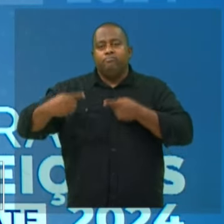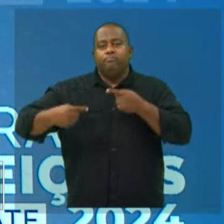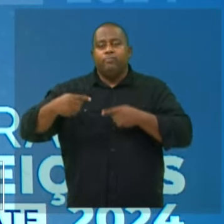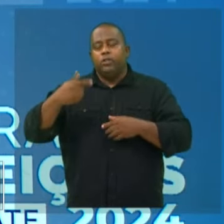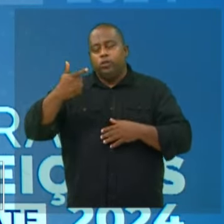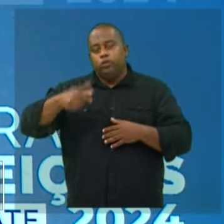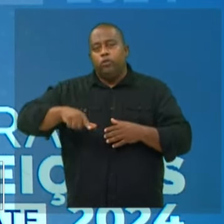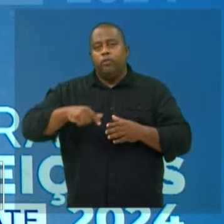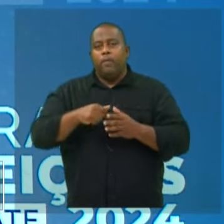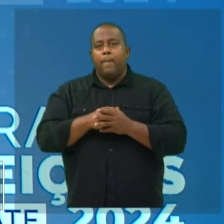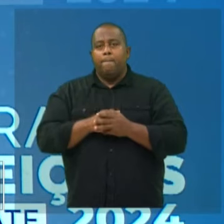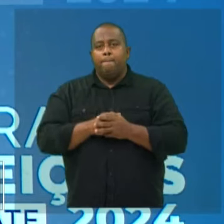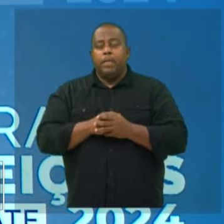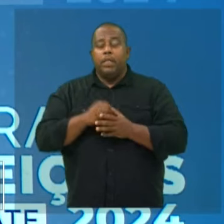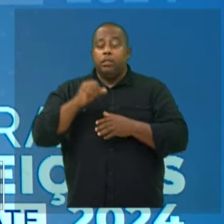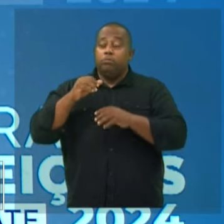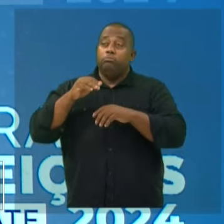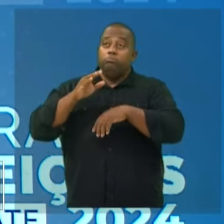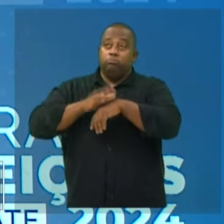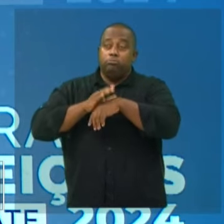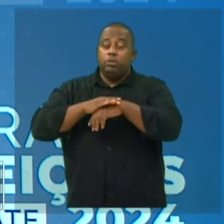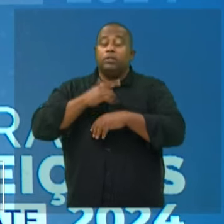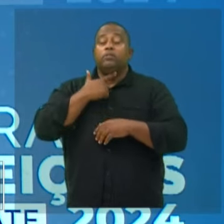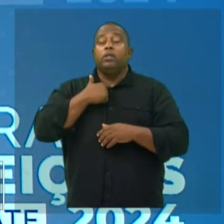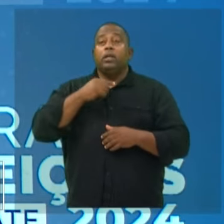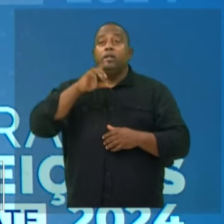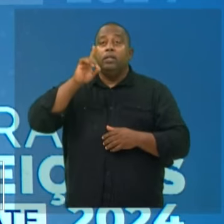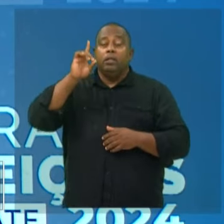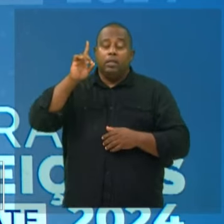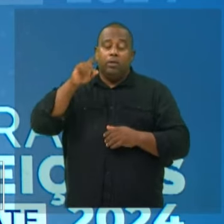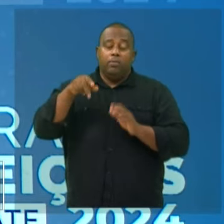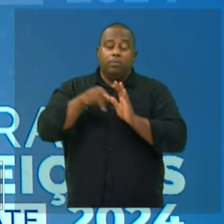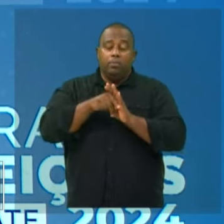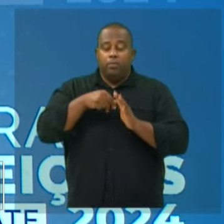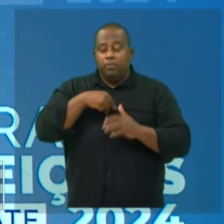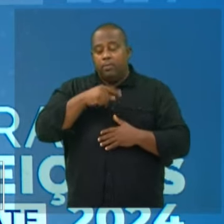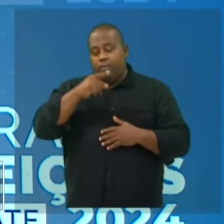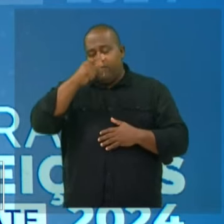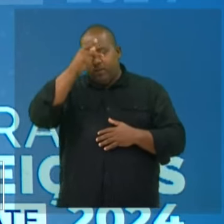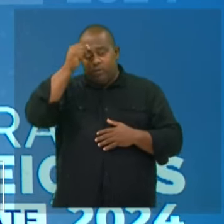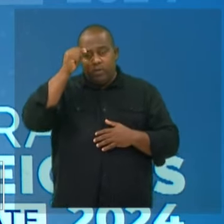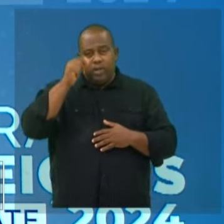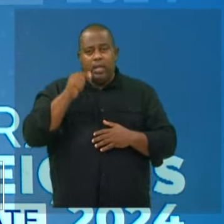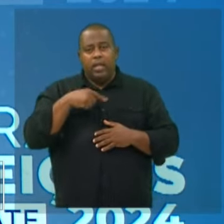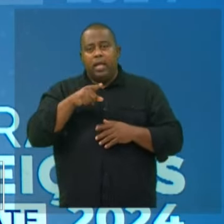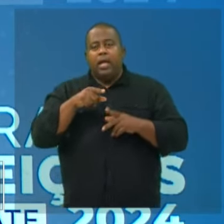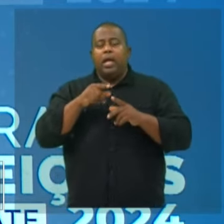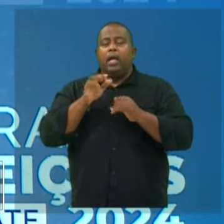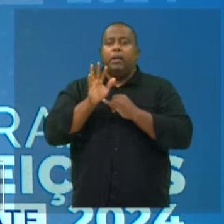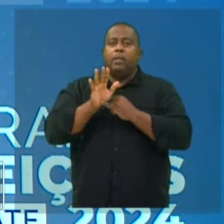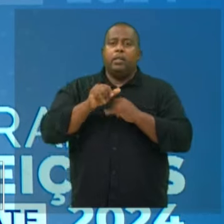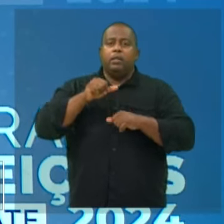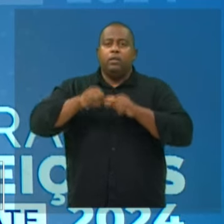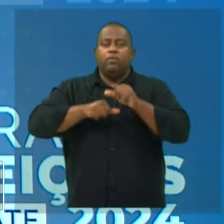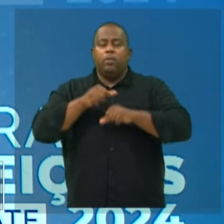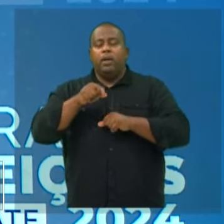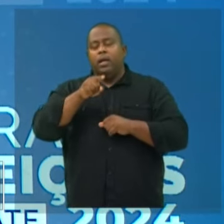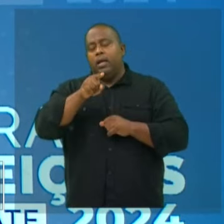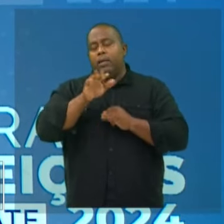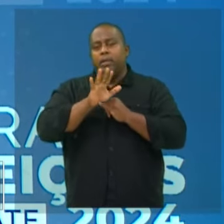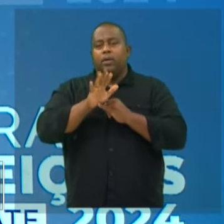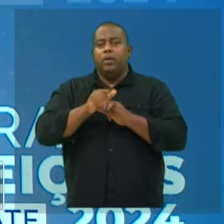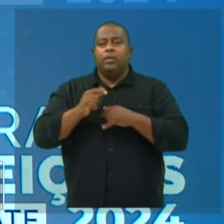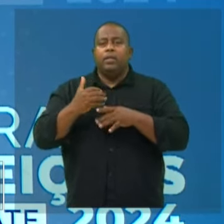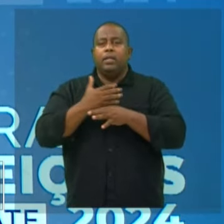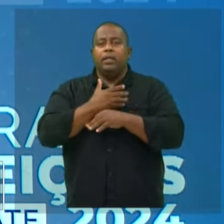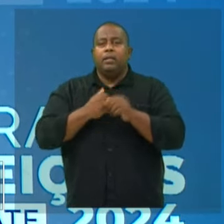Flávio eh se for da vontade de Deus e se for o próximo Prefeito de Camaçari me deru a oportunidade de fazer diferente eu vou transformar Camaçari em uma cidade segura vou criar